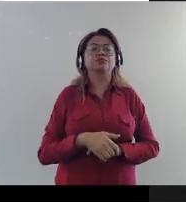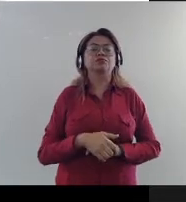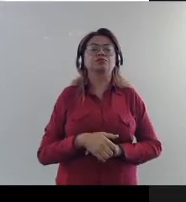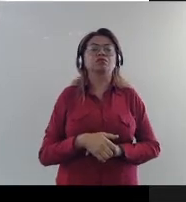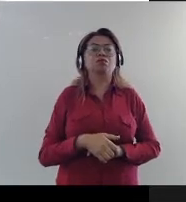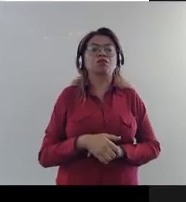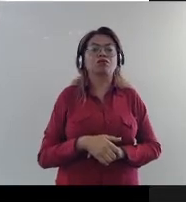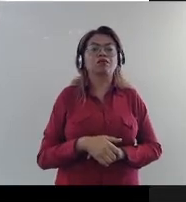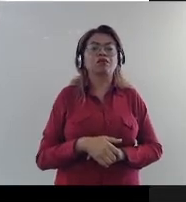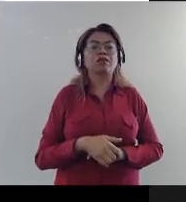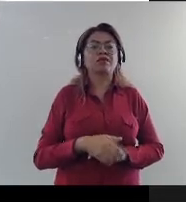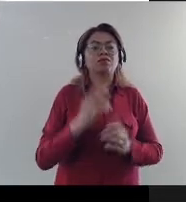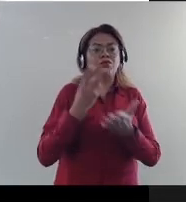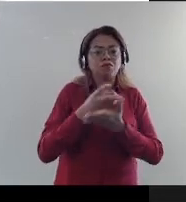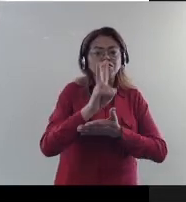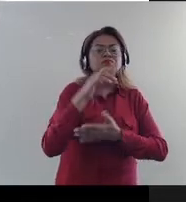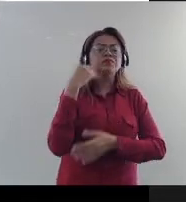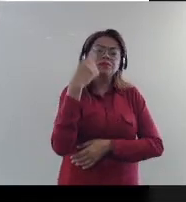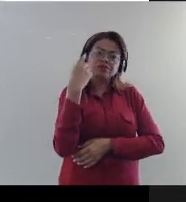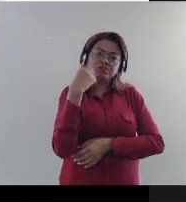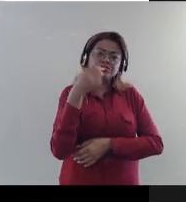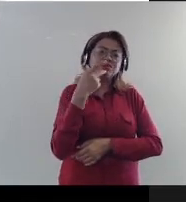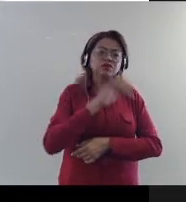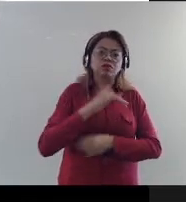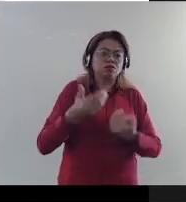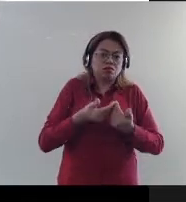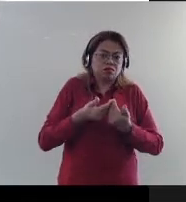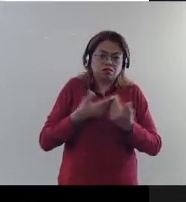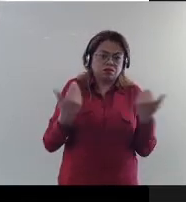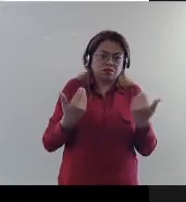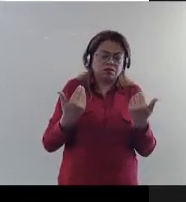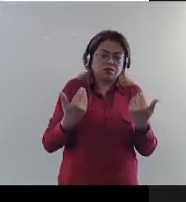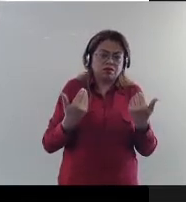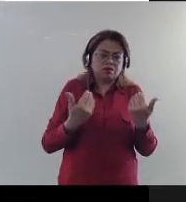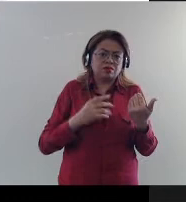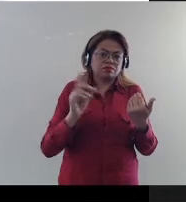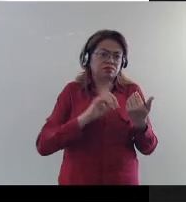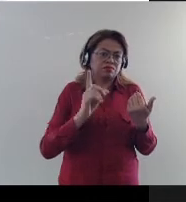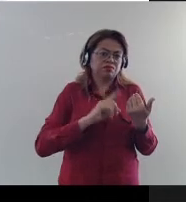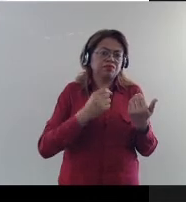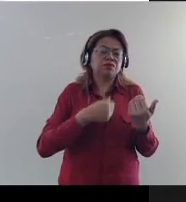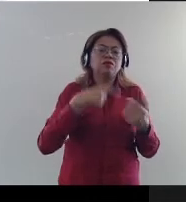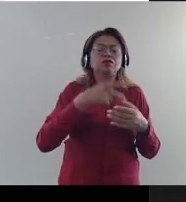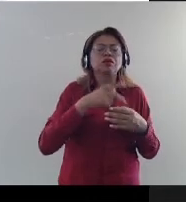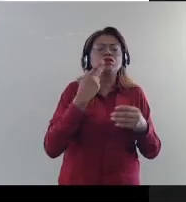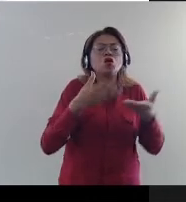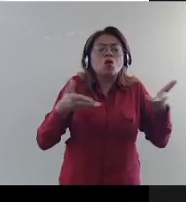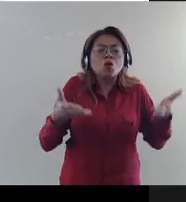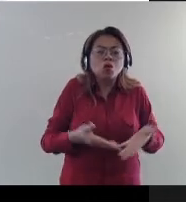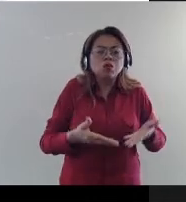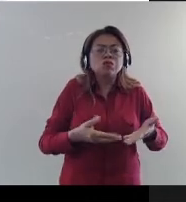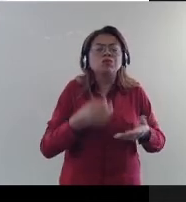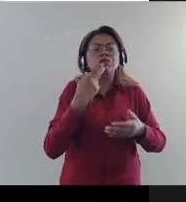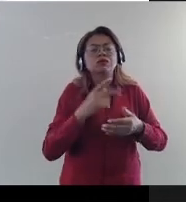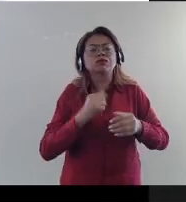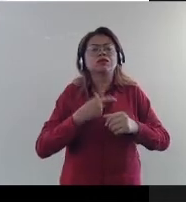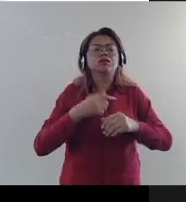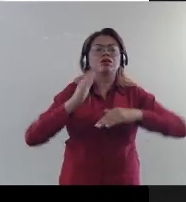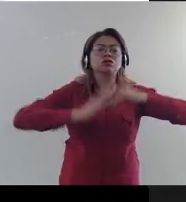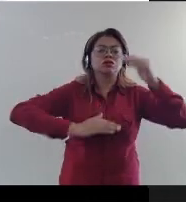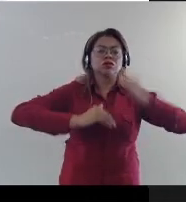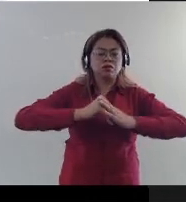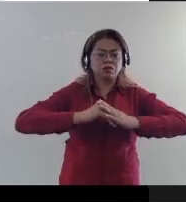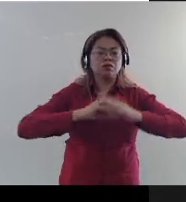Isso aqui é importante, é sempre do advogado. O advogado não está excluído, né, desse novo modelo de atividade,